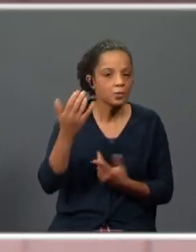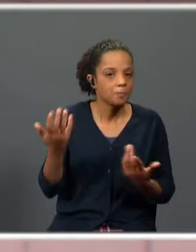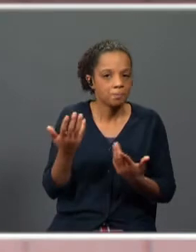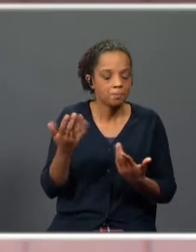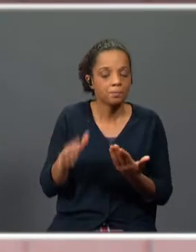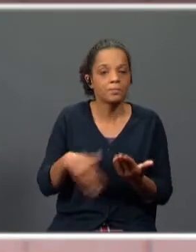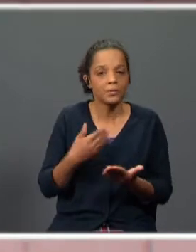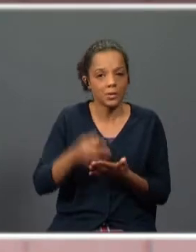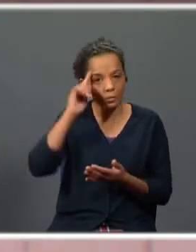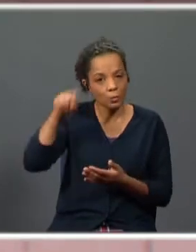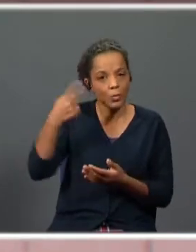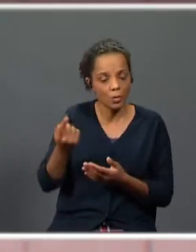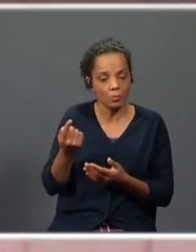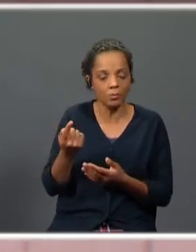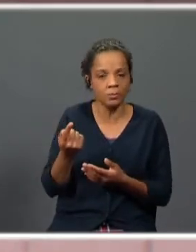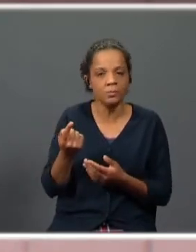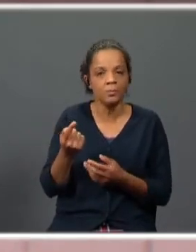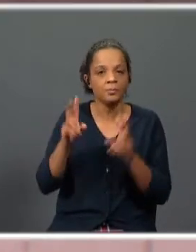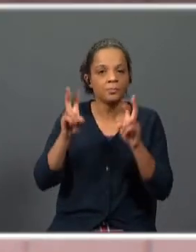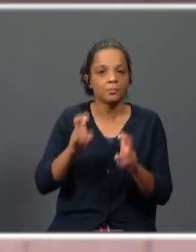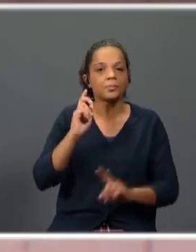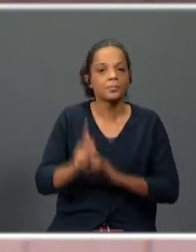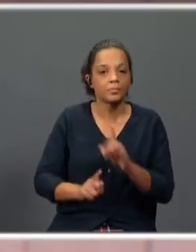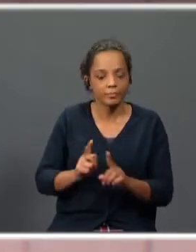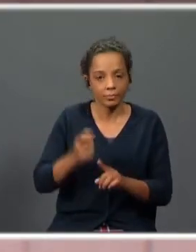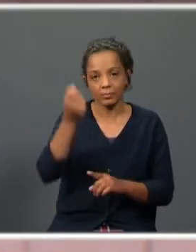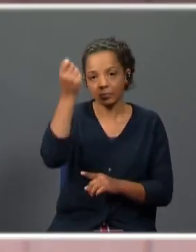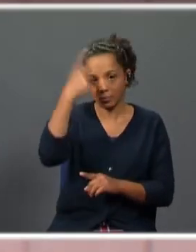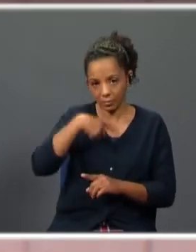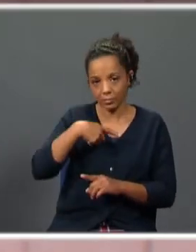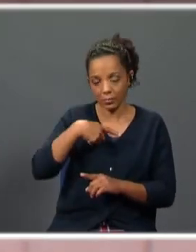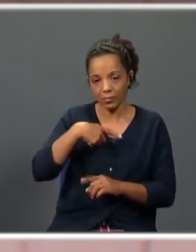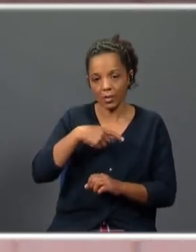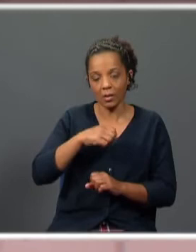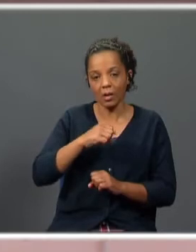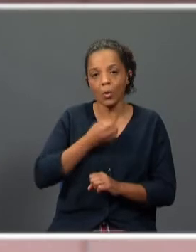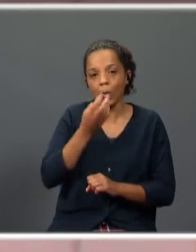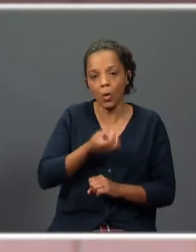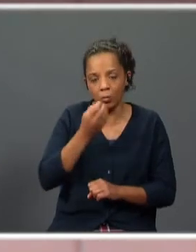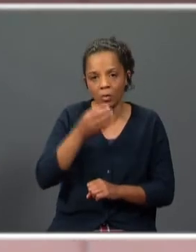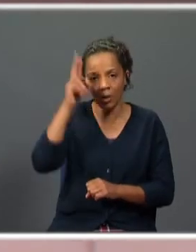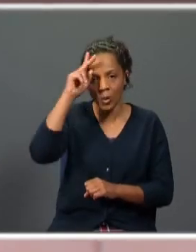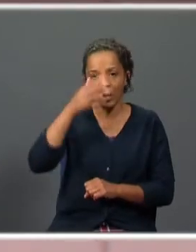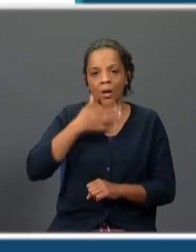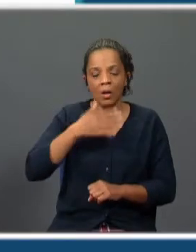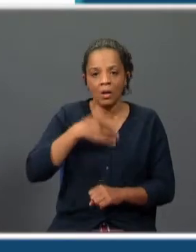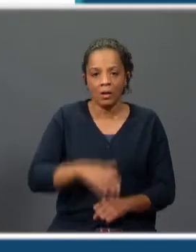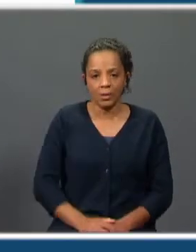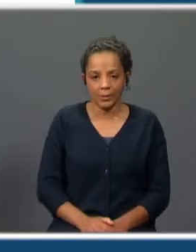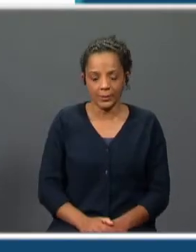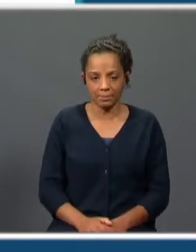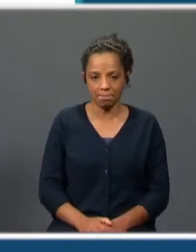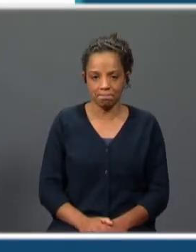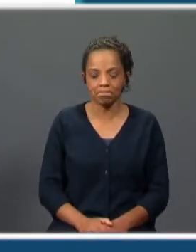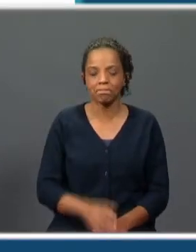para sabermos de que se tratará a história. No caso, o nosso conto do Coelhinho Branco. Ora, olhando